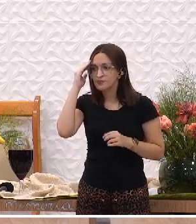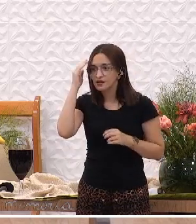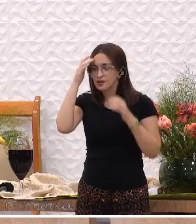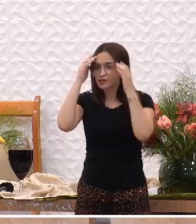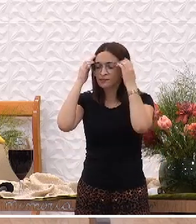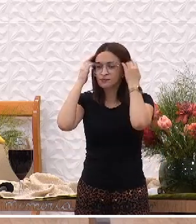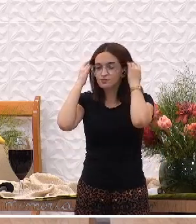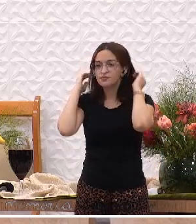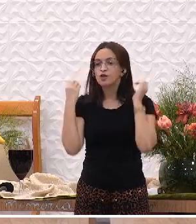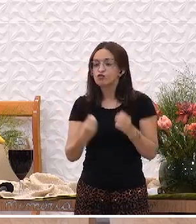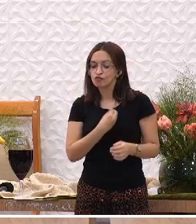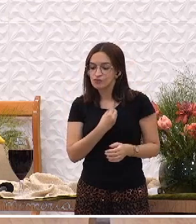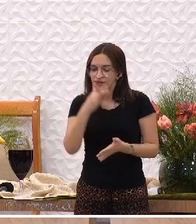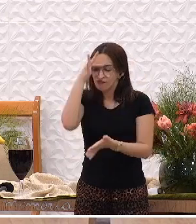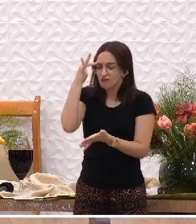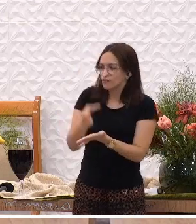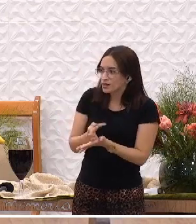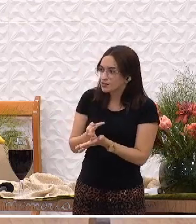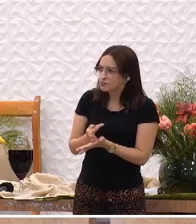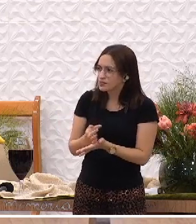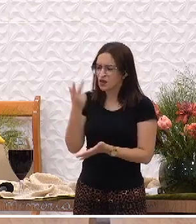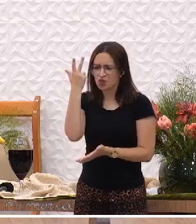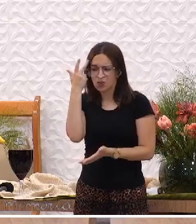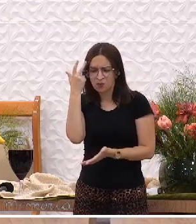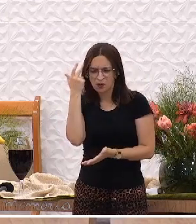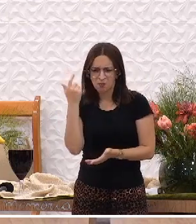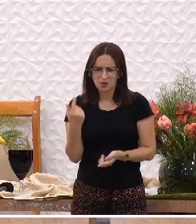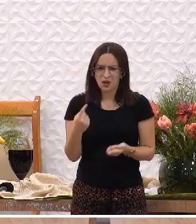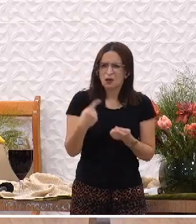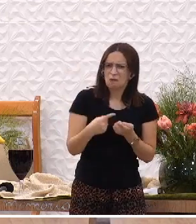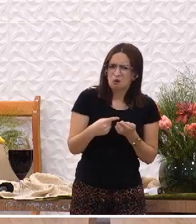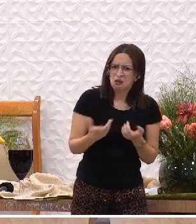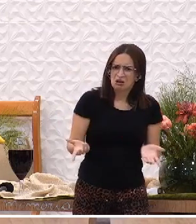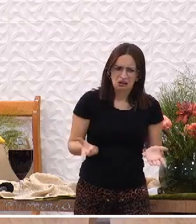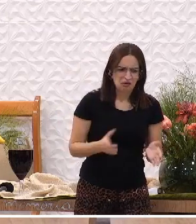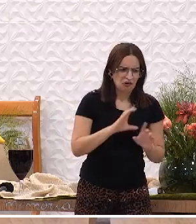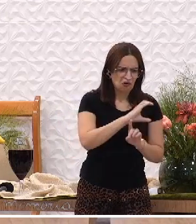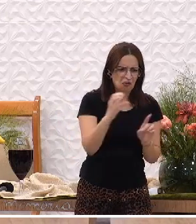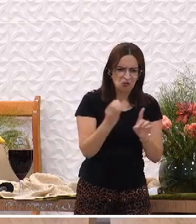vida e de fé, é algo natural de se pensar. Por que com o culto seria diferente, né?